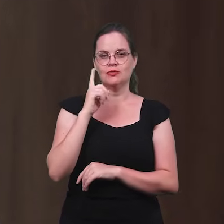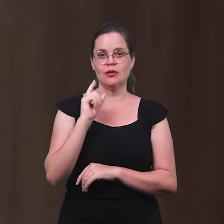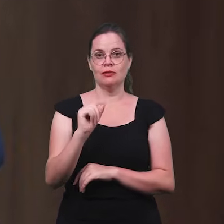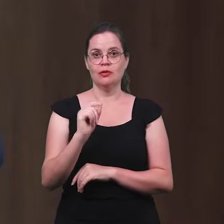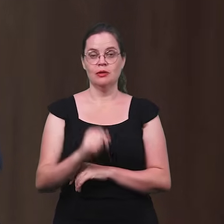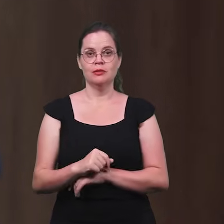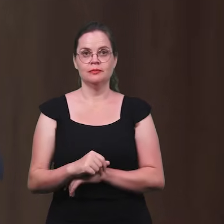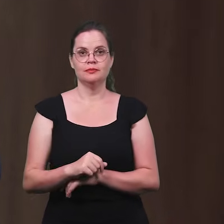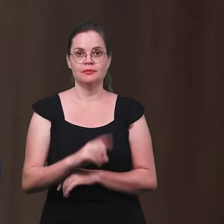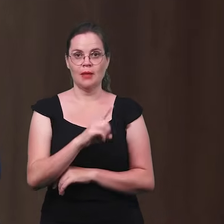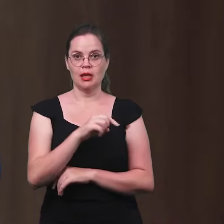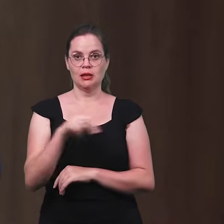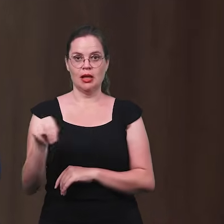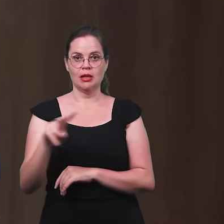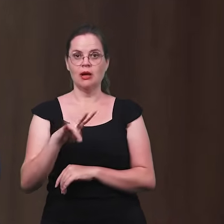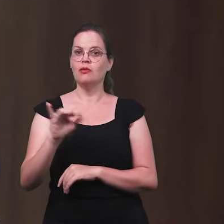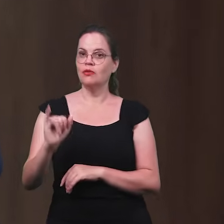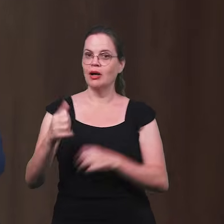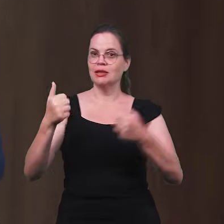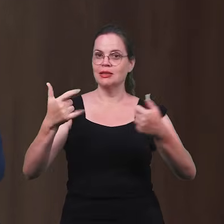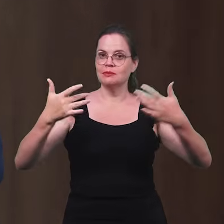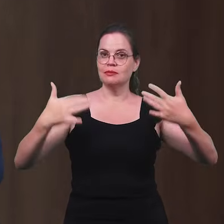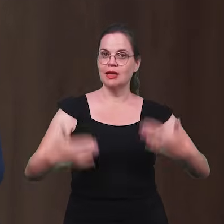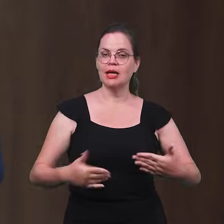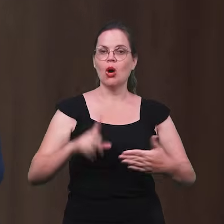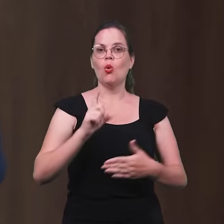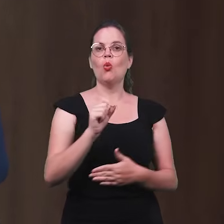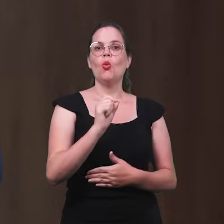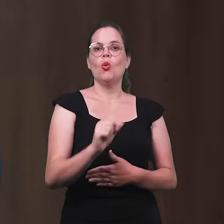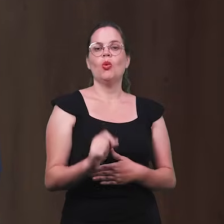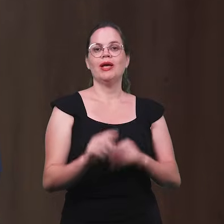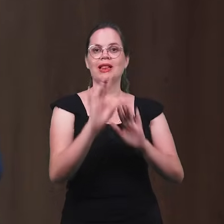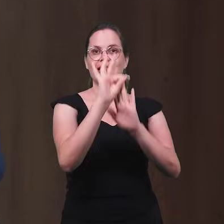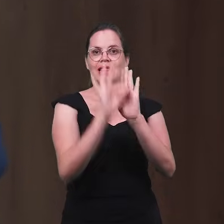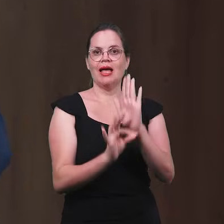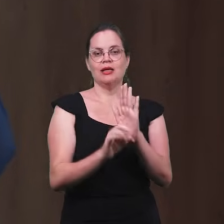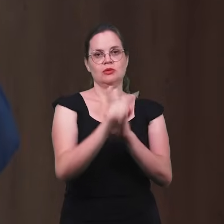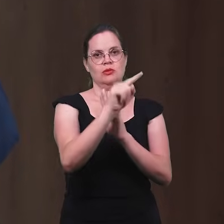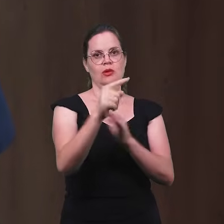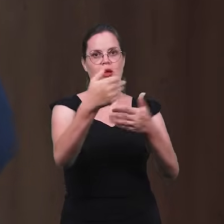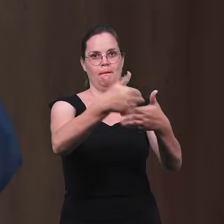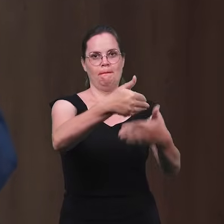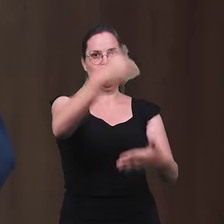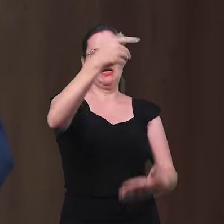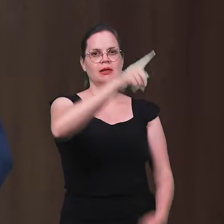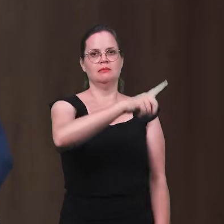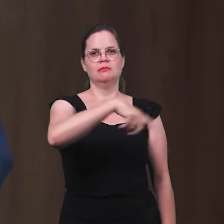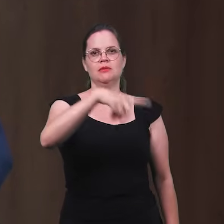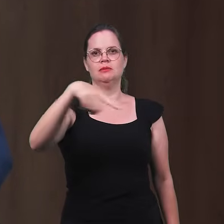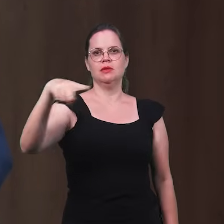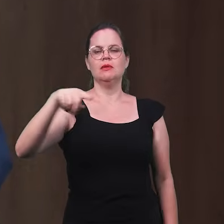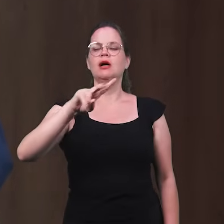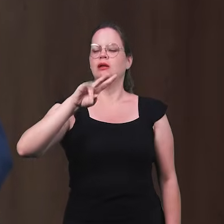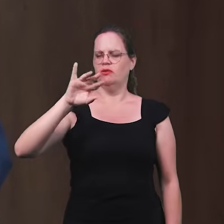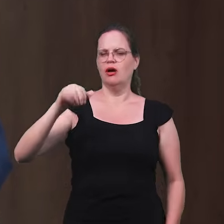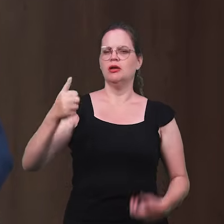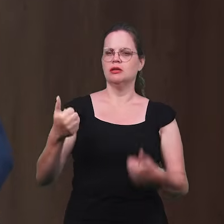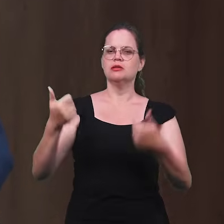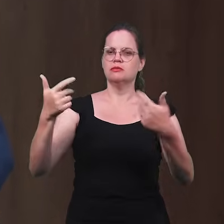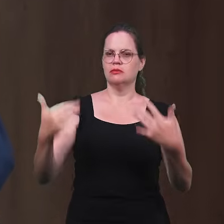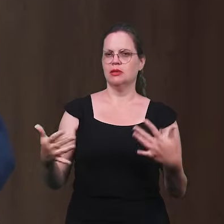vai decifrar a escritura e vai dizer o que significava tudo aquilo que